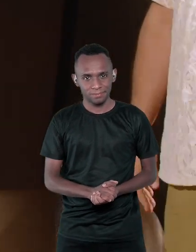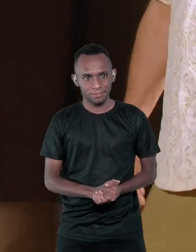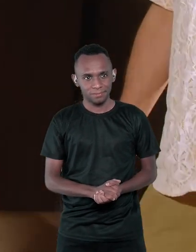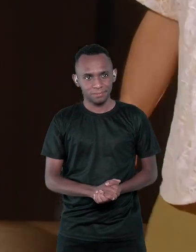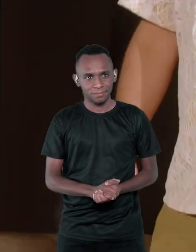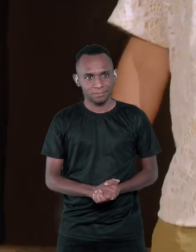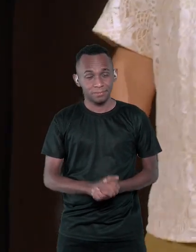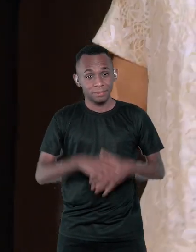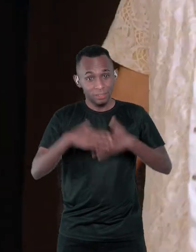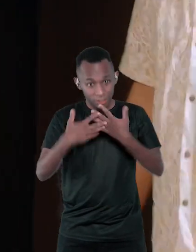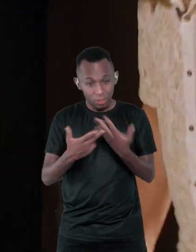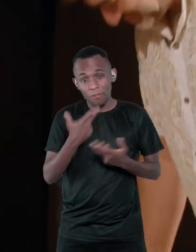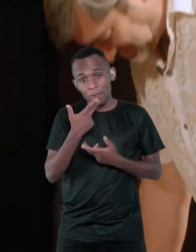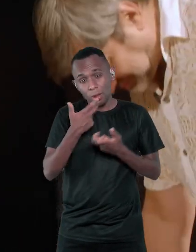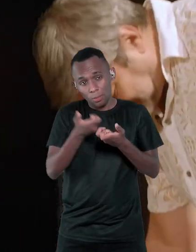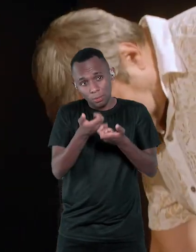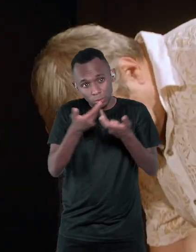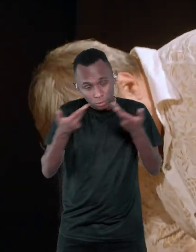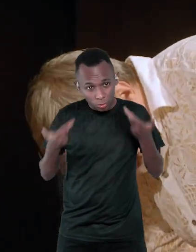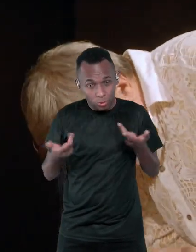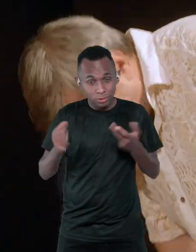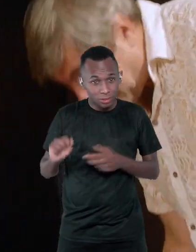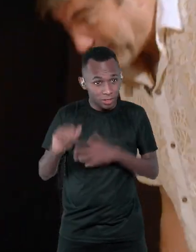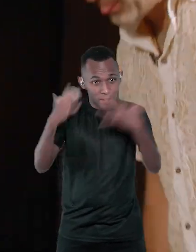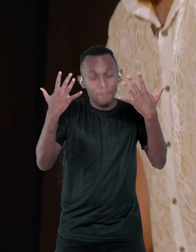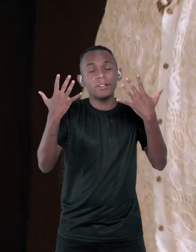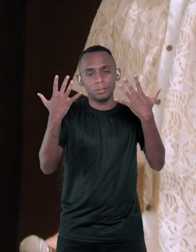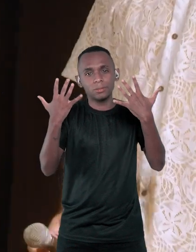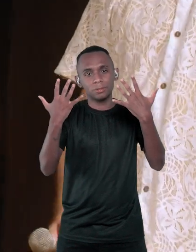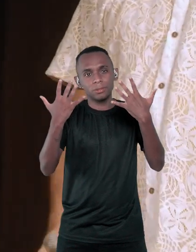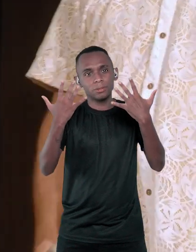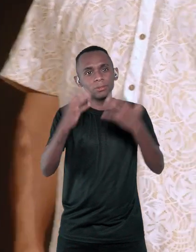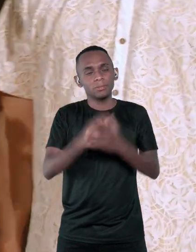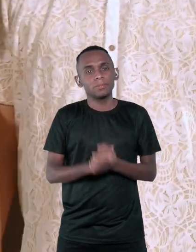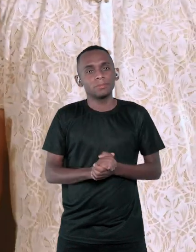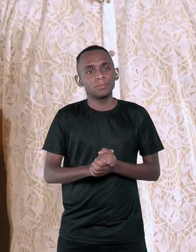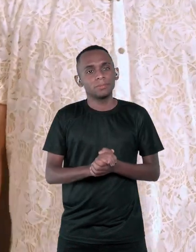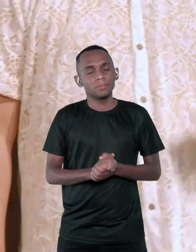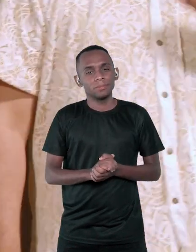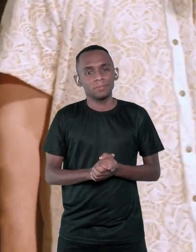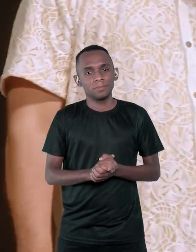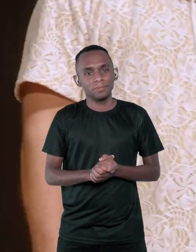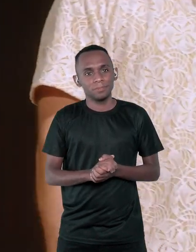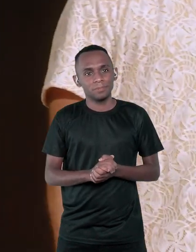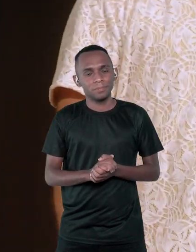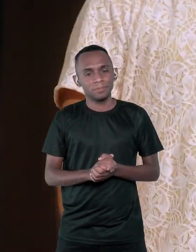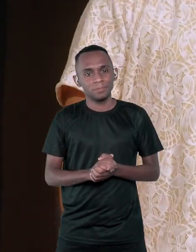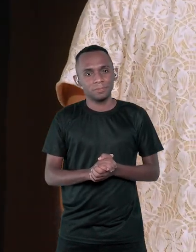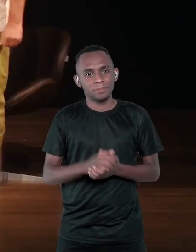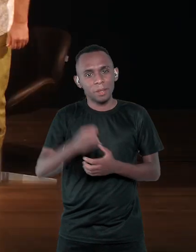E para falar algumas palavras neste grande evento, eu queria convidar meu amigo querido Marco Antônio Lage.